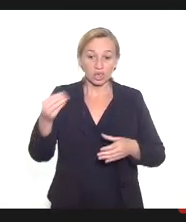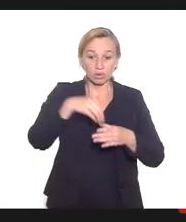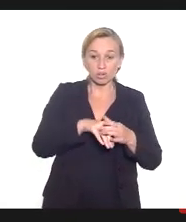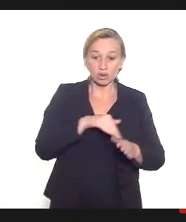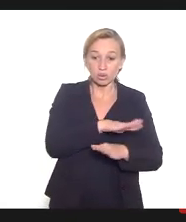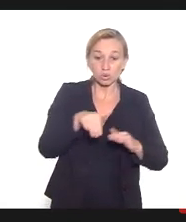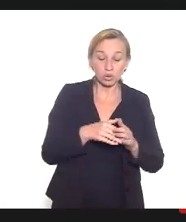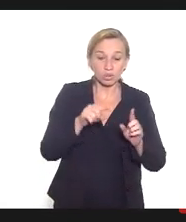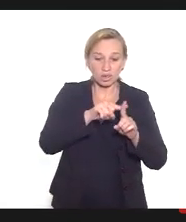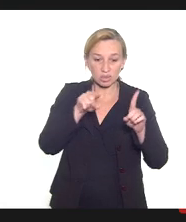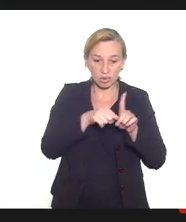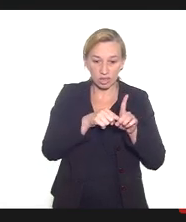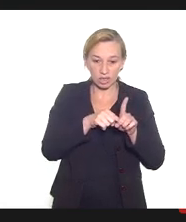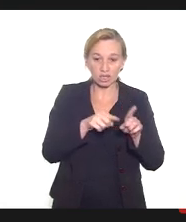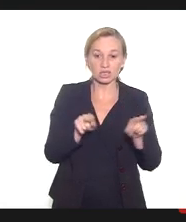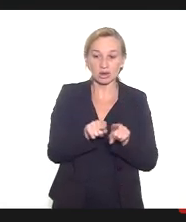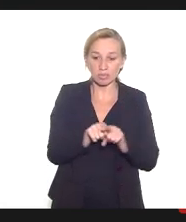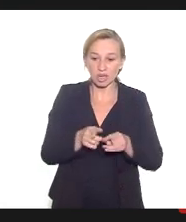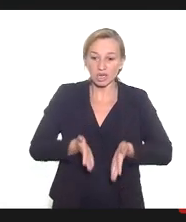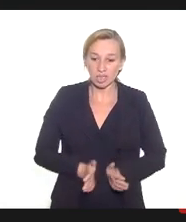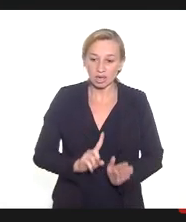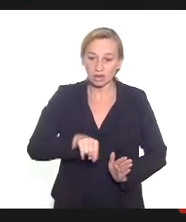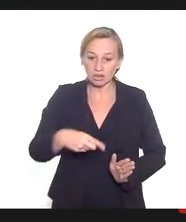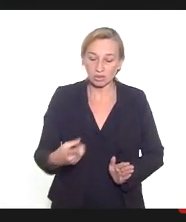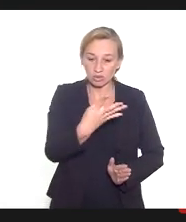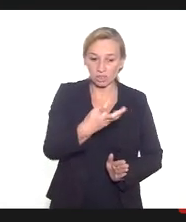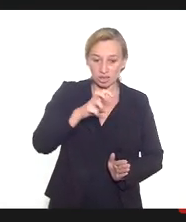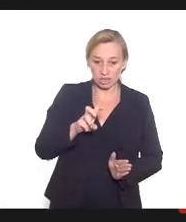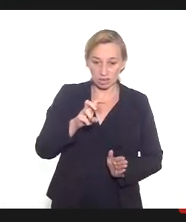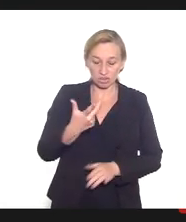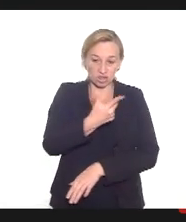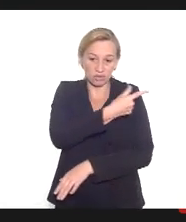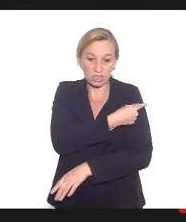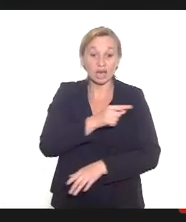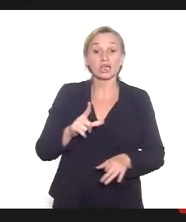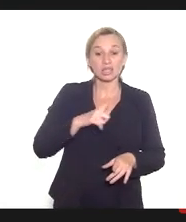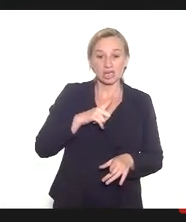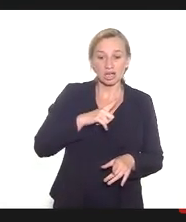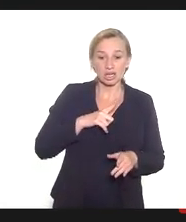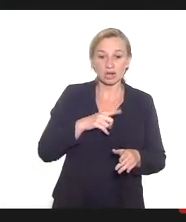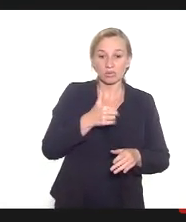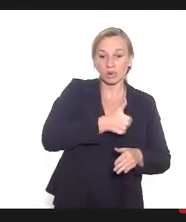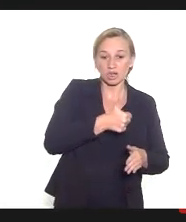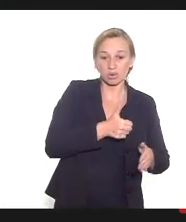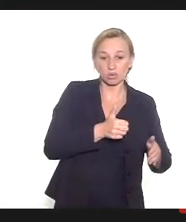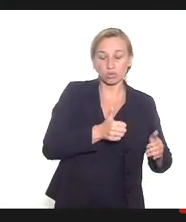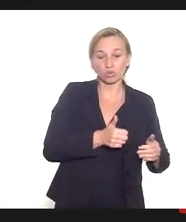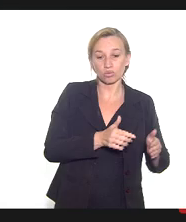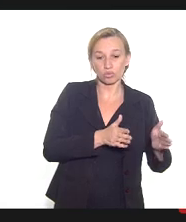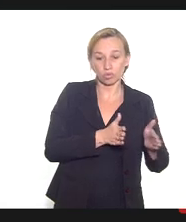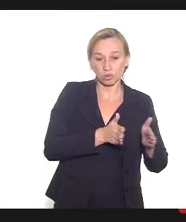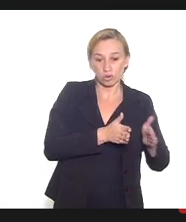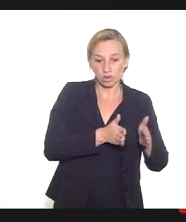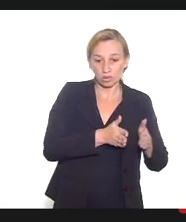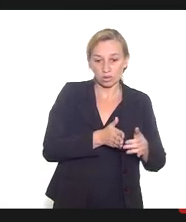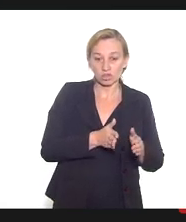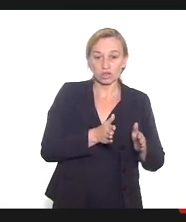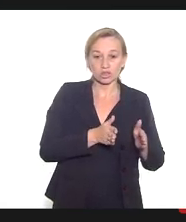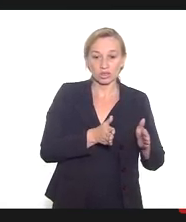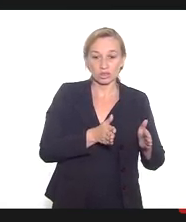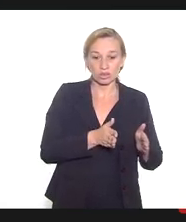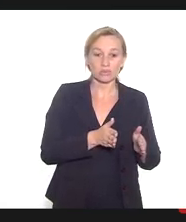momento todas as gestantes e puérperas na campanha Nacional de vacinação sendo que haveria uma fase um da cobertura das